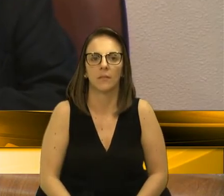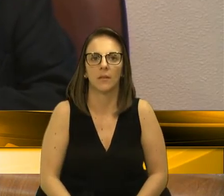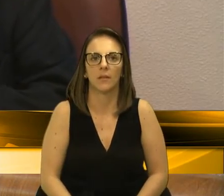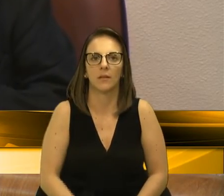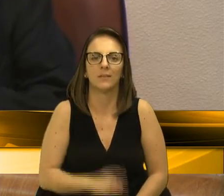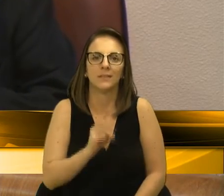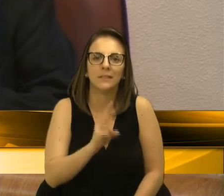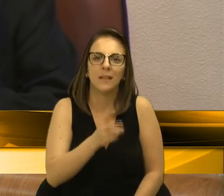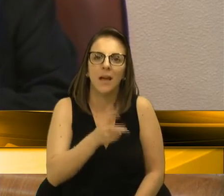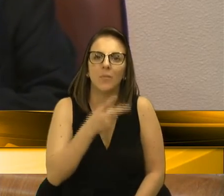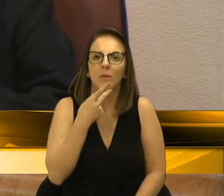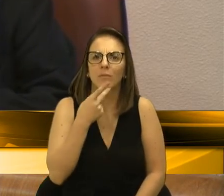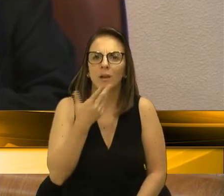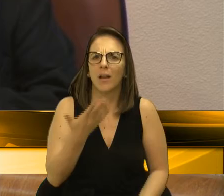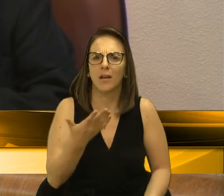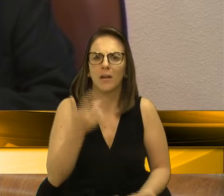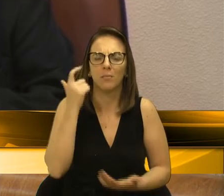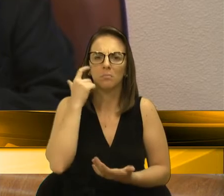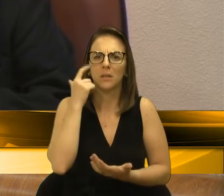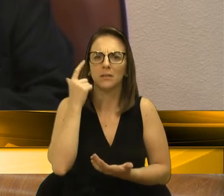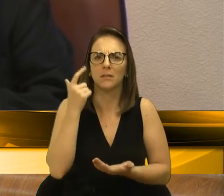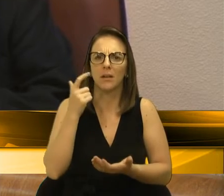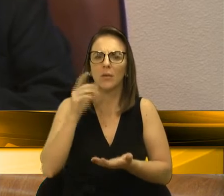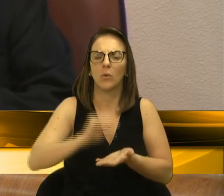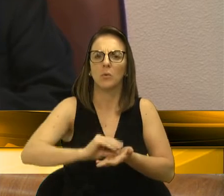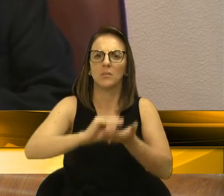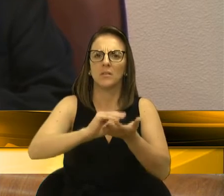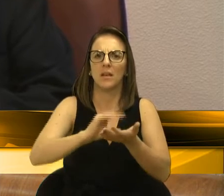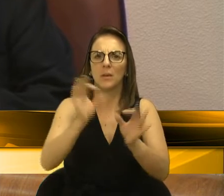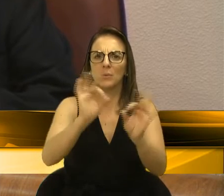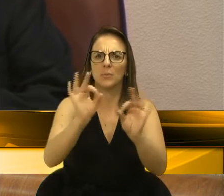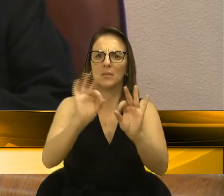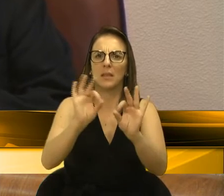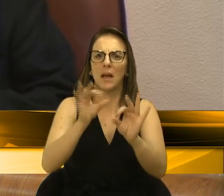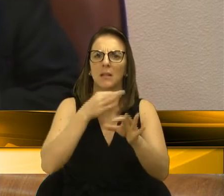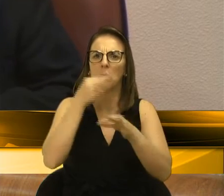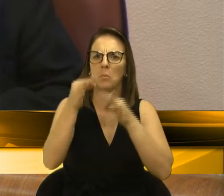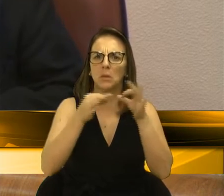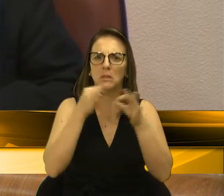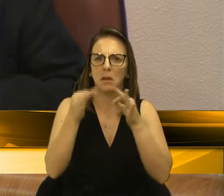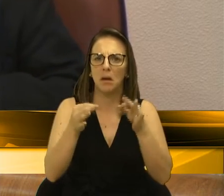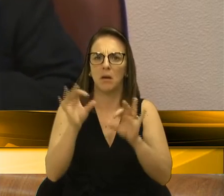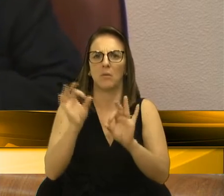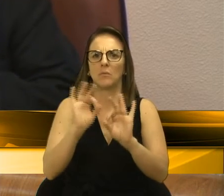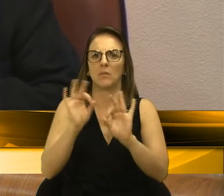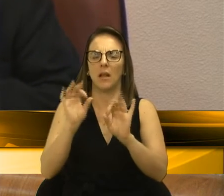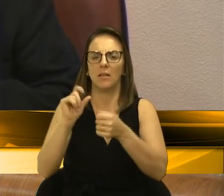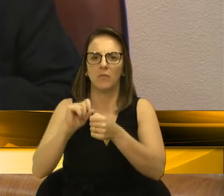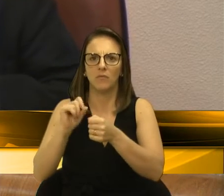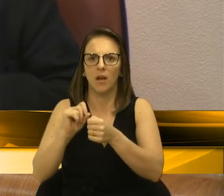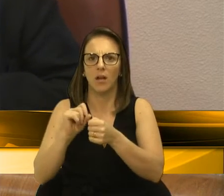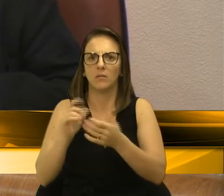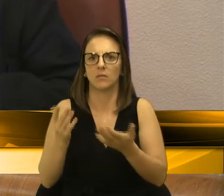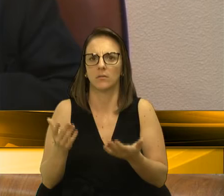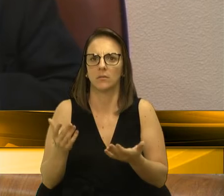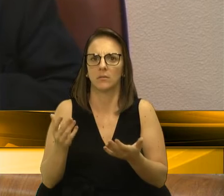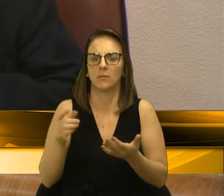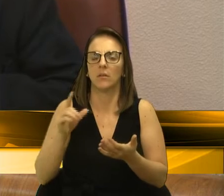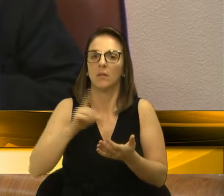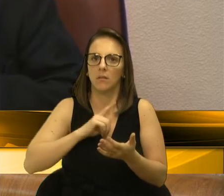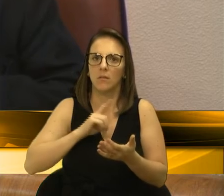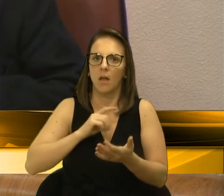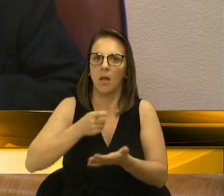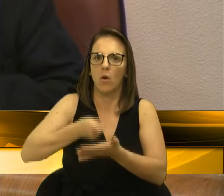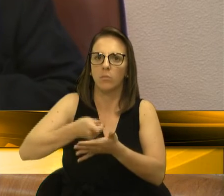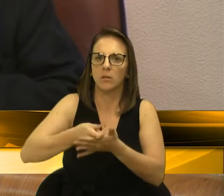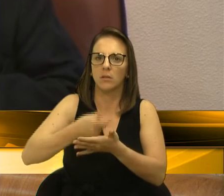reconhecer sua função deliberativa e não meramente consultiva, opinativa. Diante desse cenário, outro caminho não há